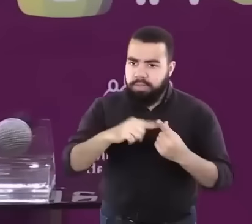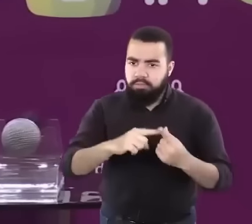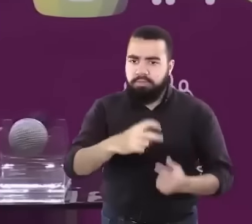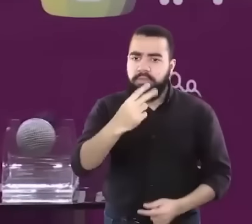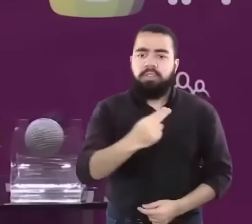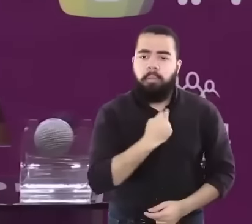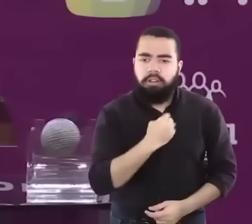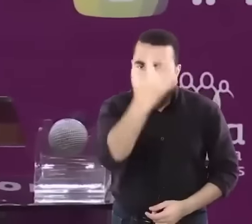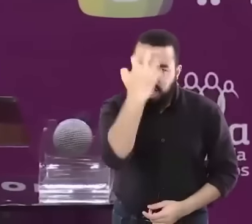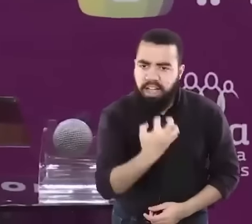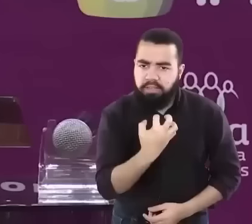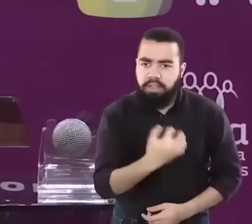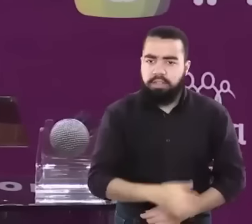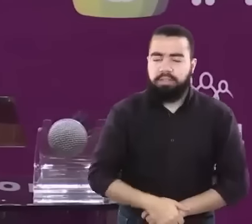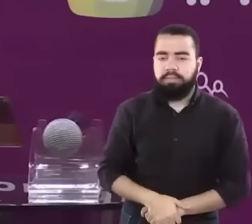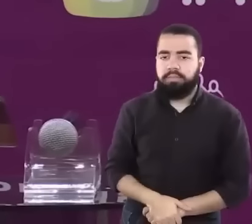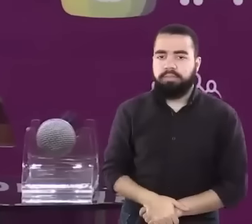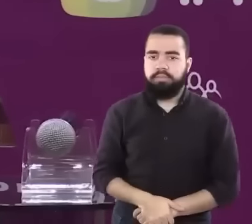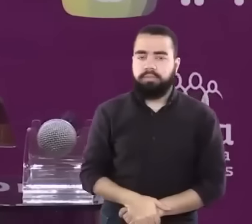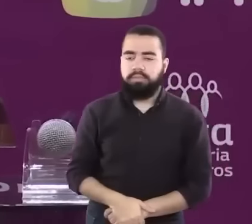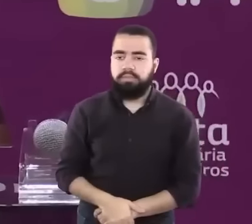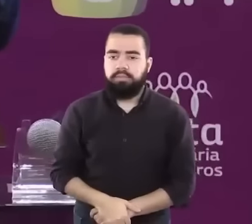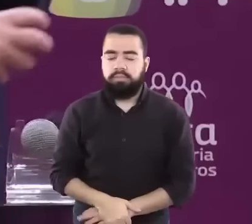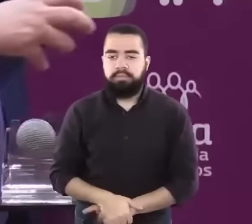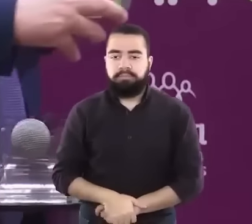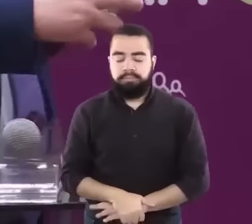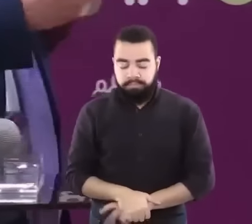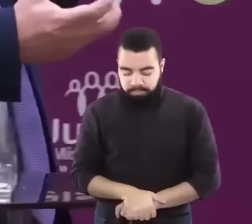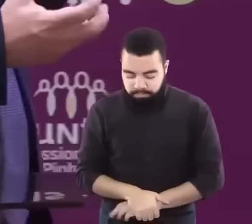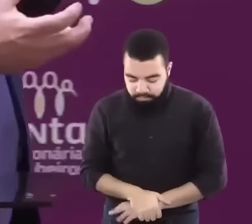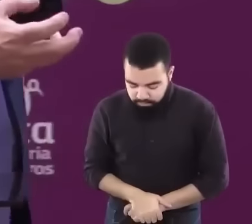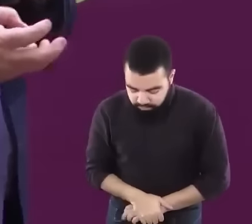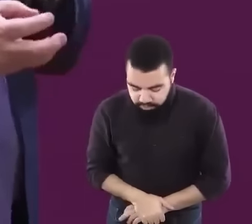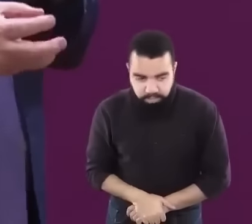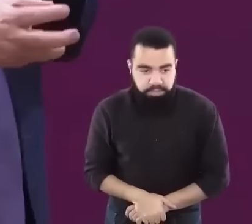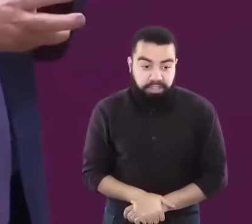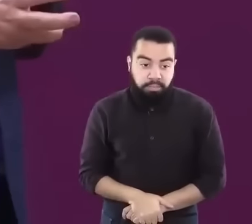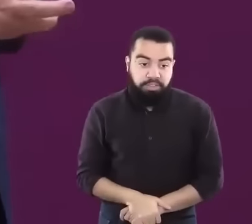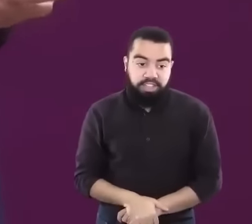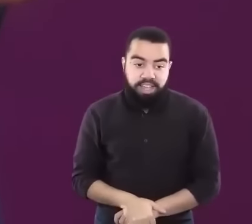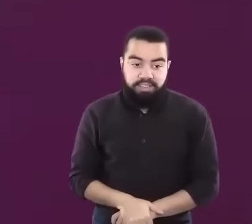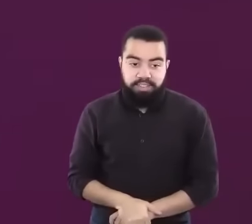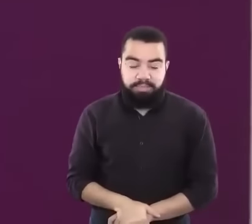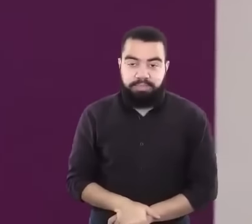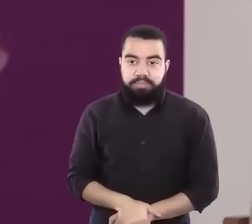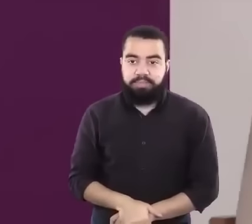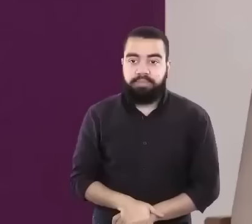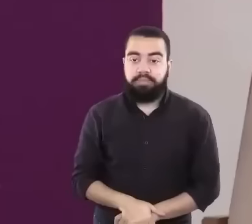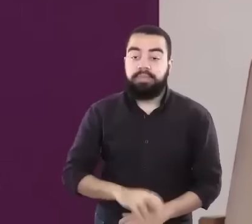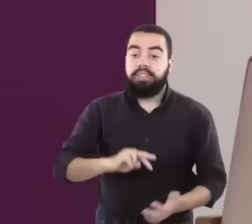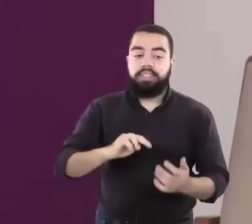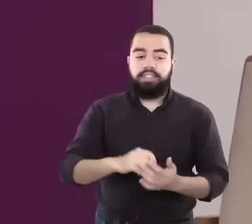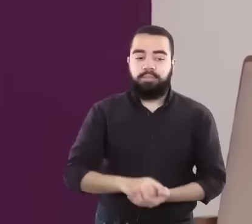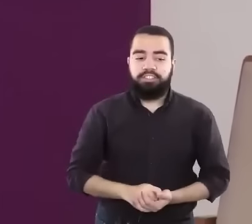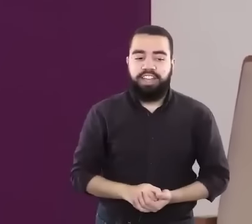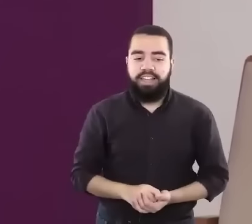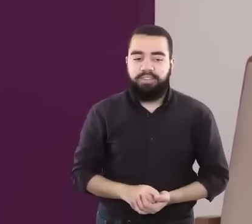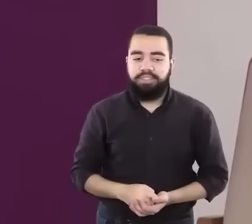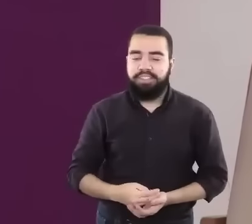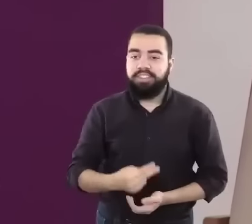indignar aqui versão atualizada fica esfria a